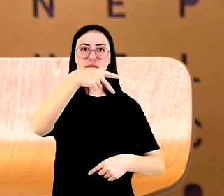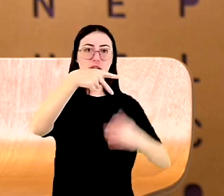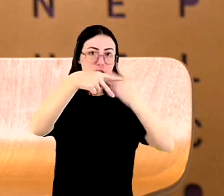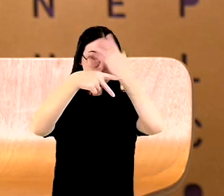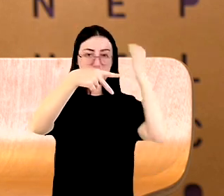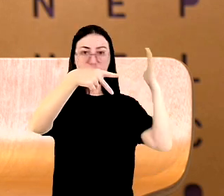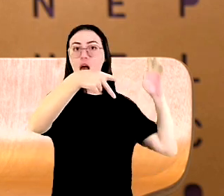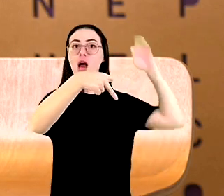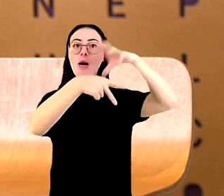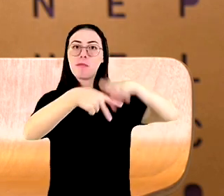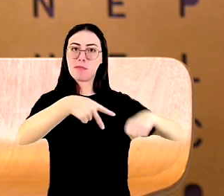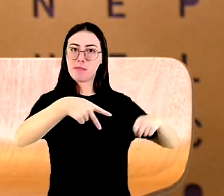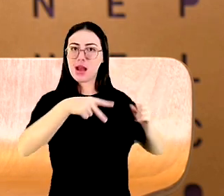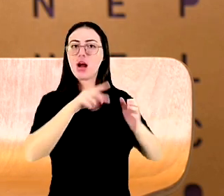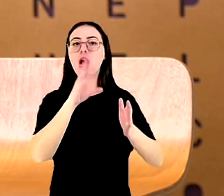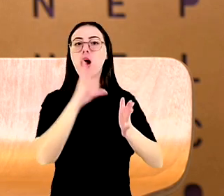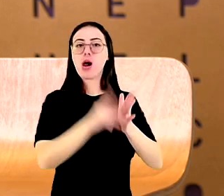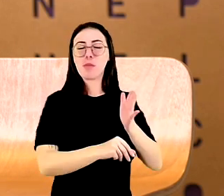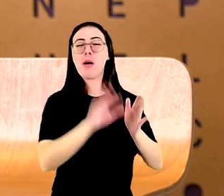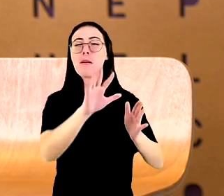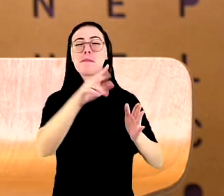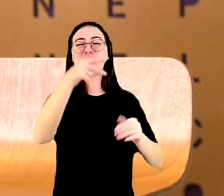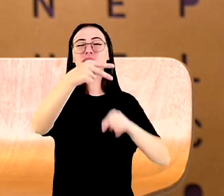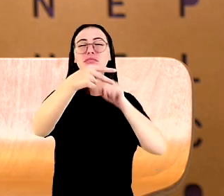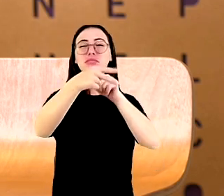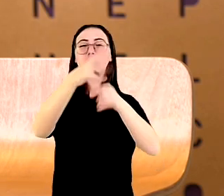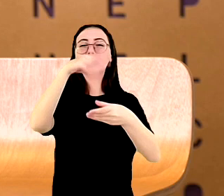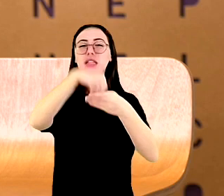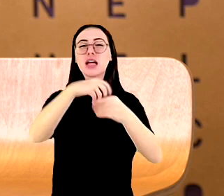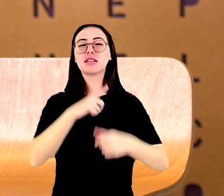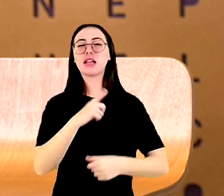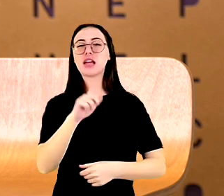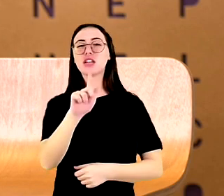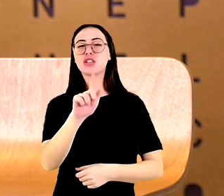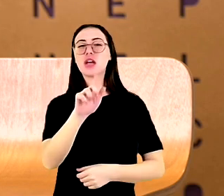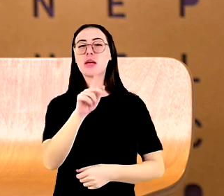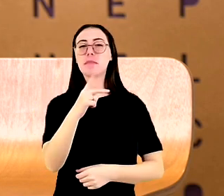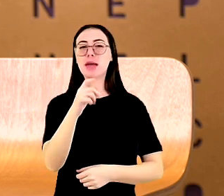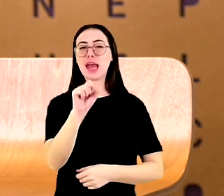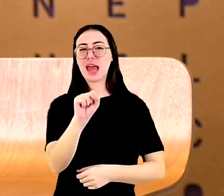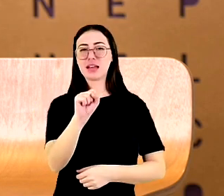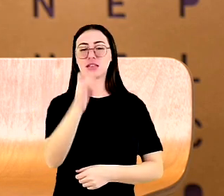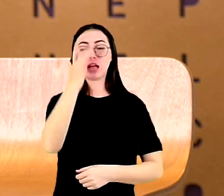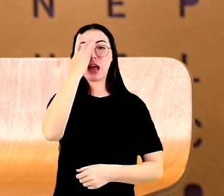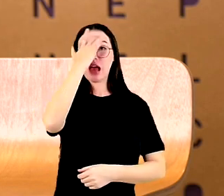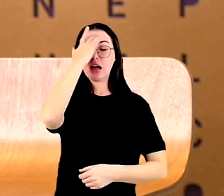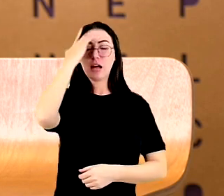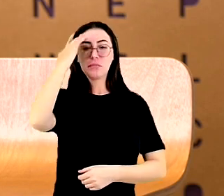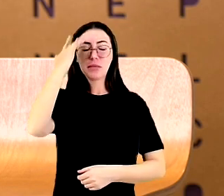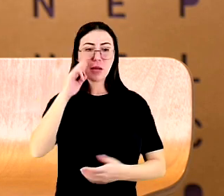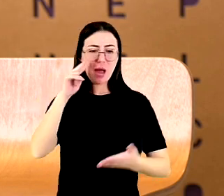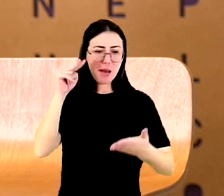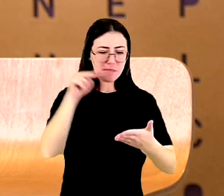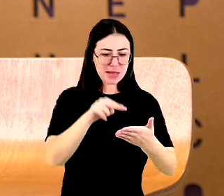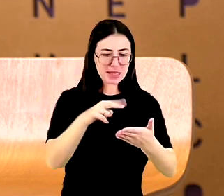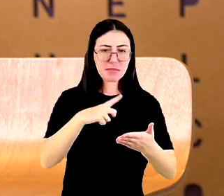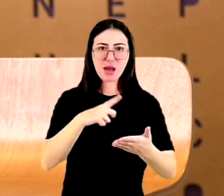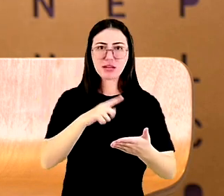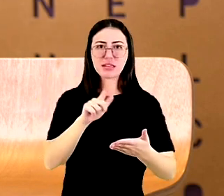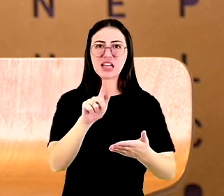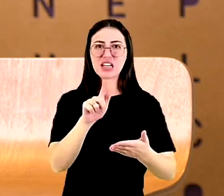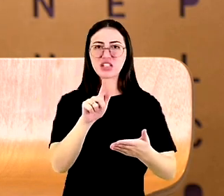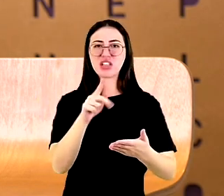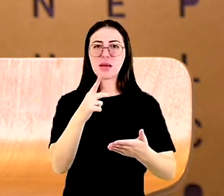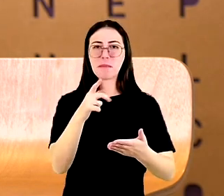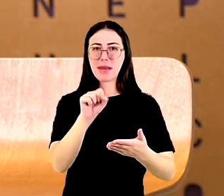ele. Então, largou na estrada, a gente conseguiu identificar onde estava e buscamos. Né? O